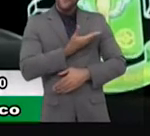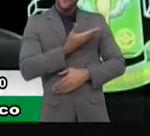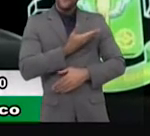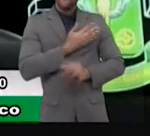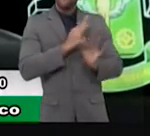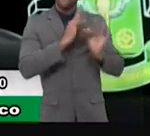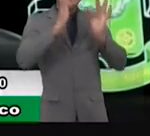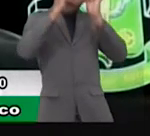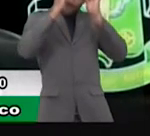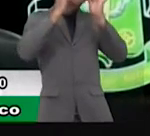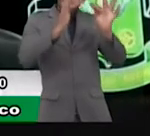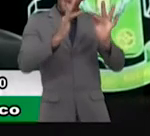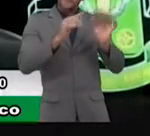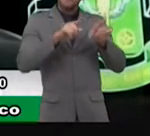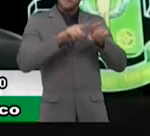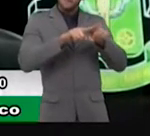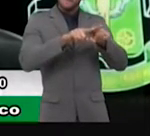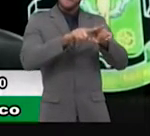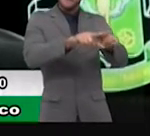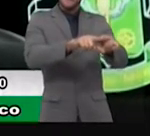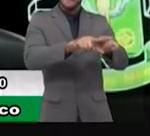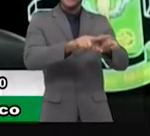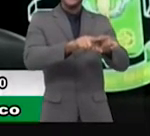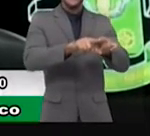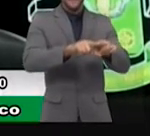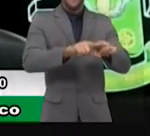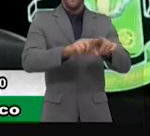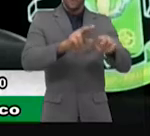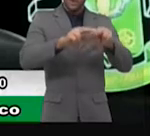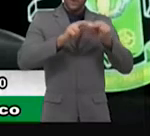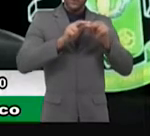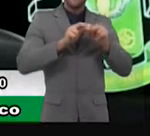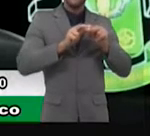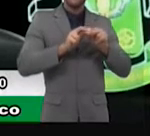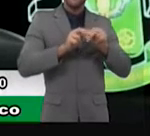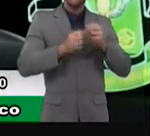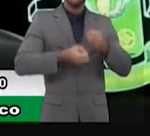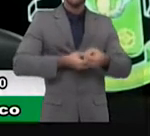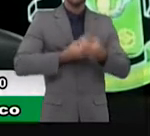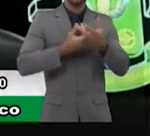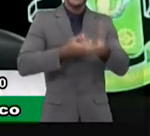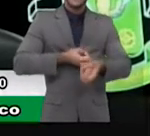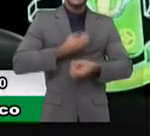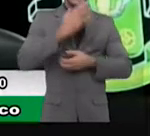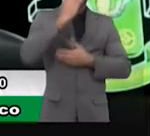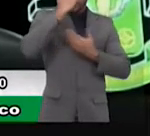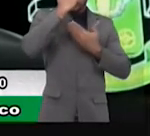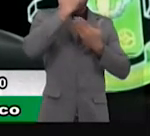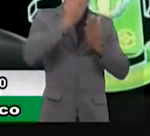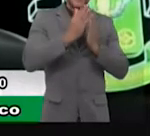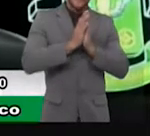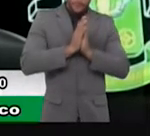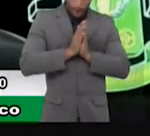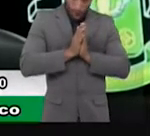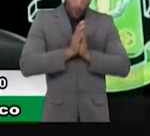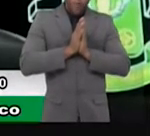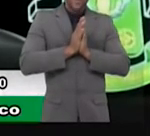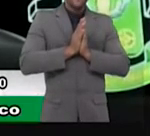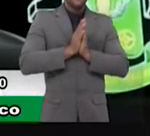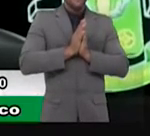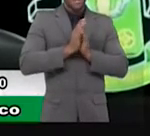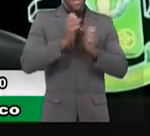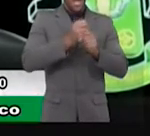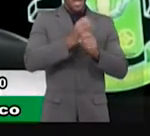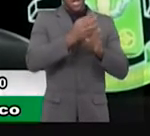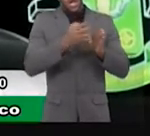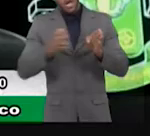fiel, um amigo parceiro de todas as horas. Então, deixar aqui a minha gratidão a Vossa Excelência e quero aprender muito mais nesses próximos anos com Vossa Excelência. Deus